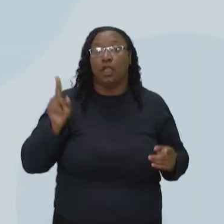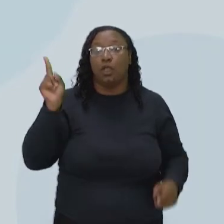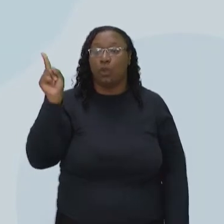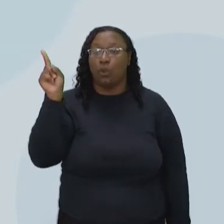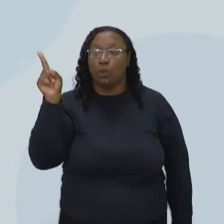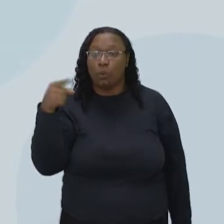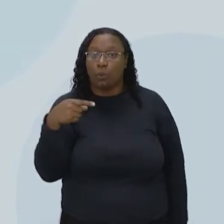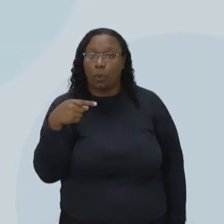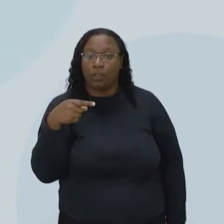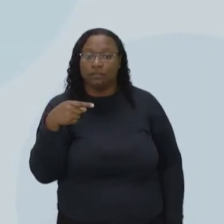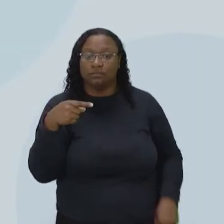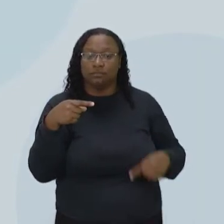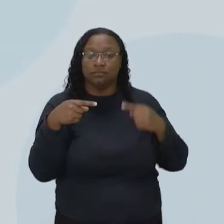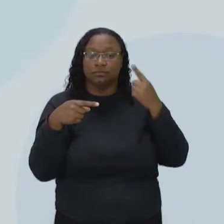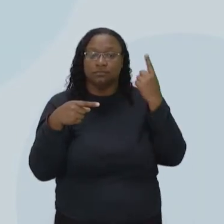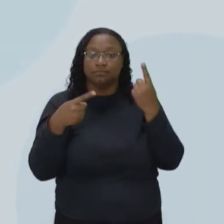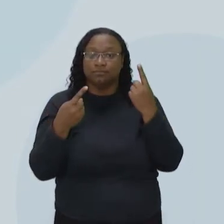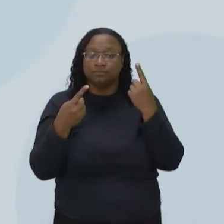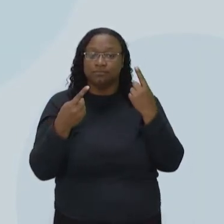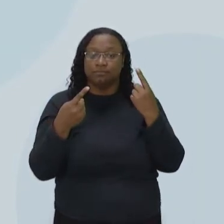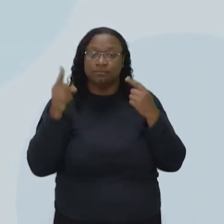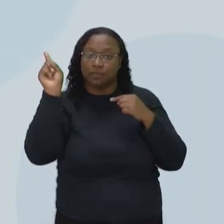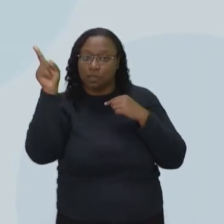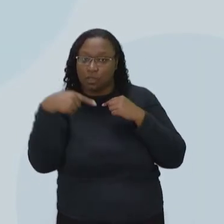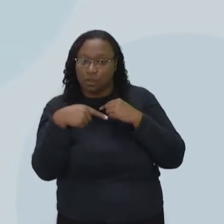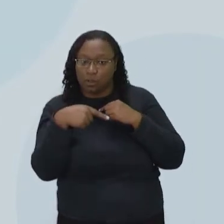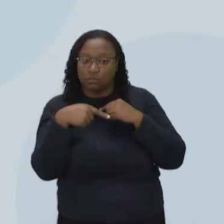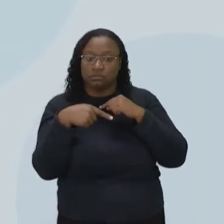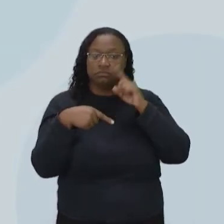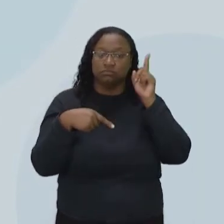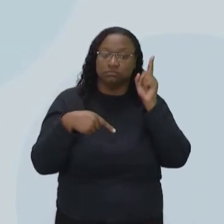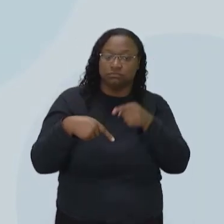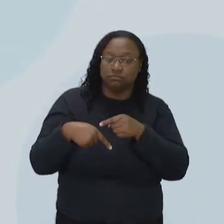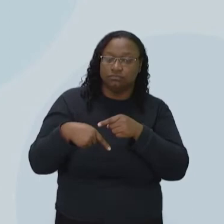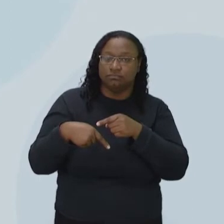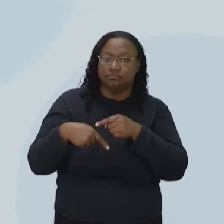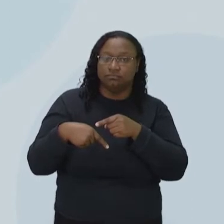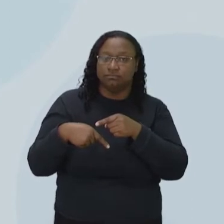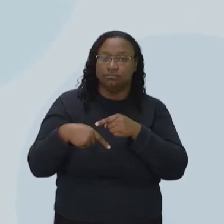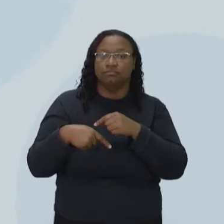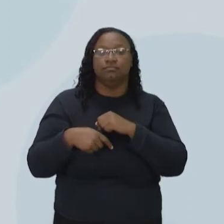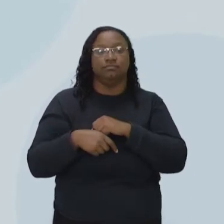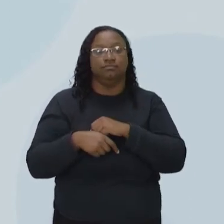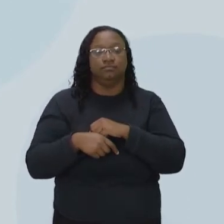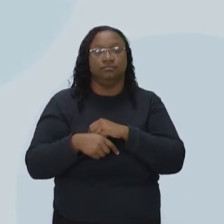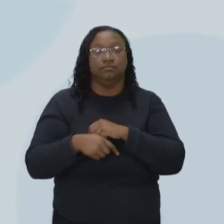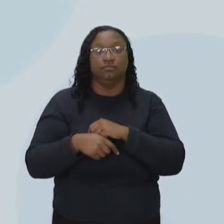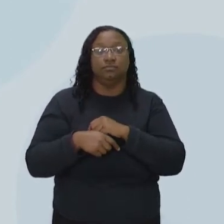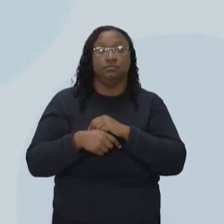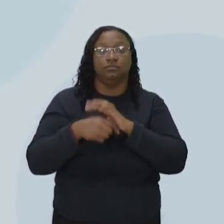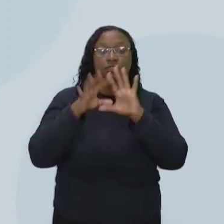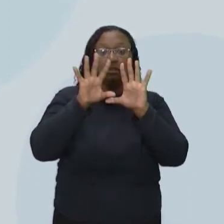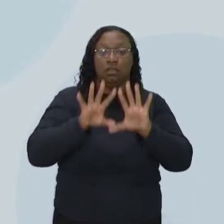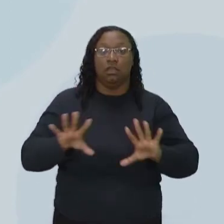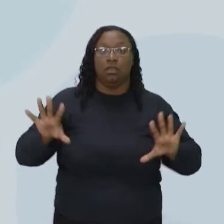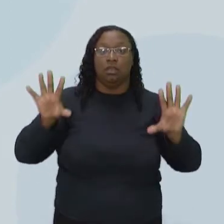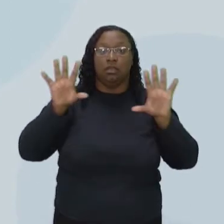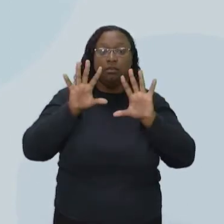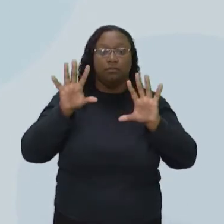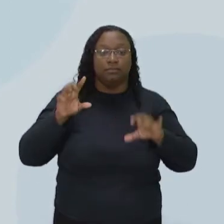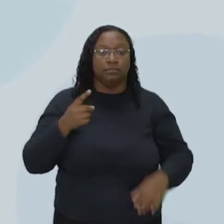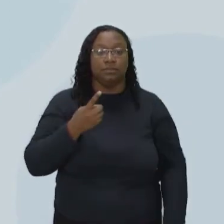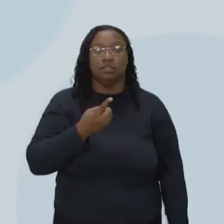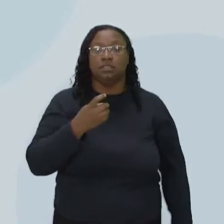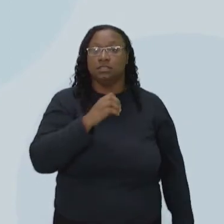2 também, da mesma forma que eu fiz, é a mesma coisa que dividir, corta duas casas aqui, e me sobrou então 100 mil dividido